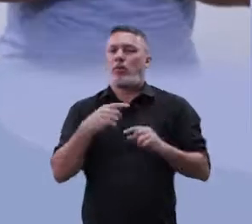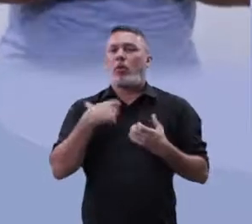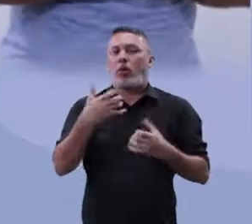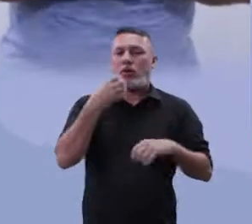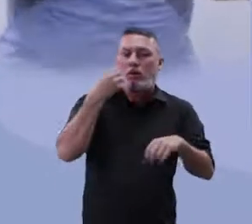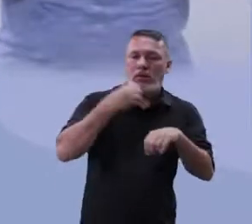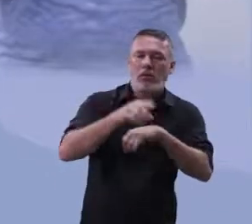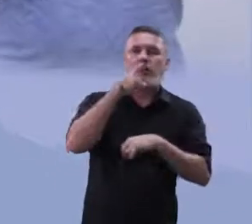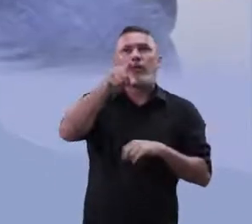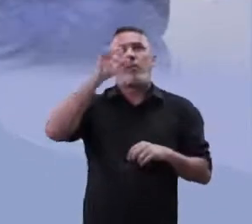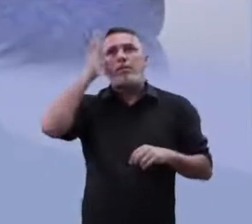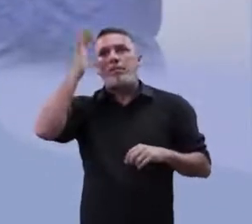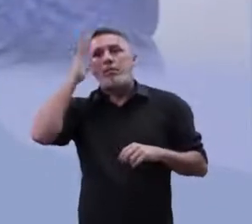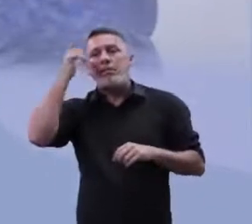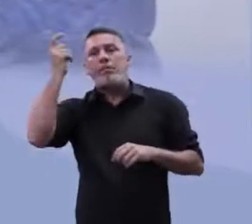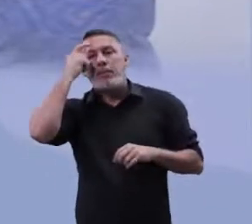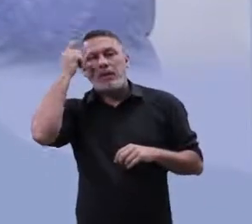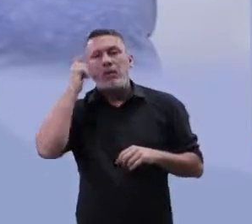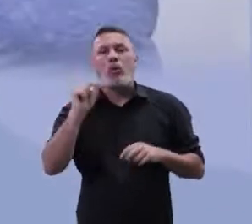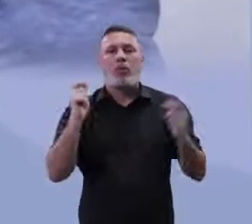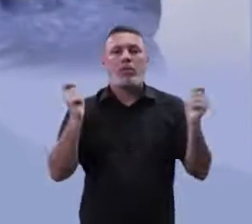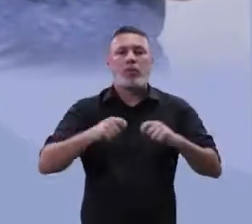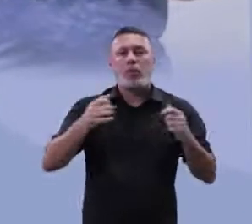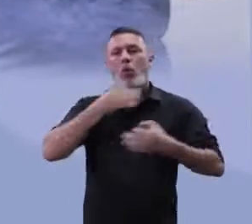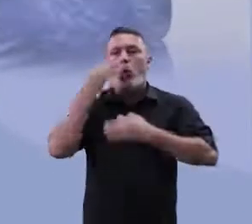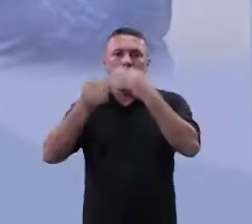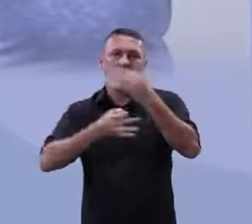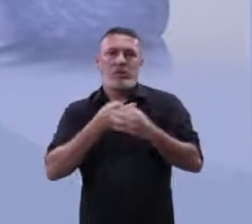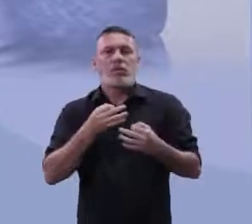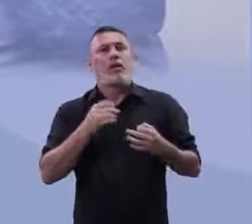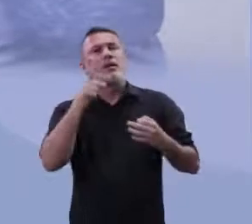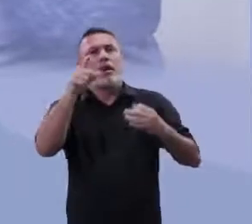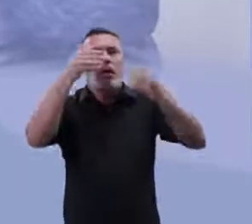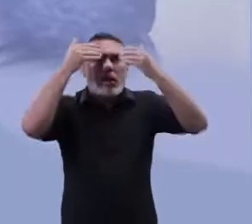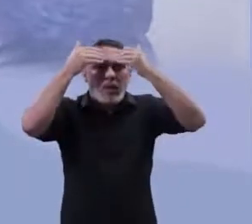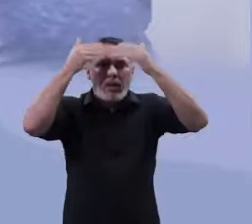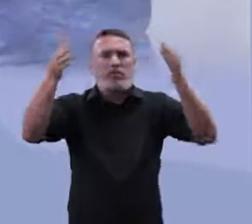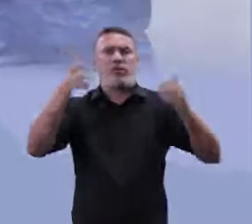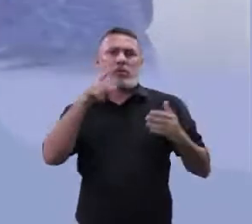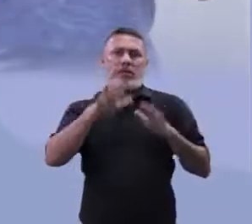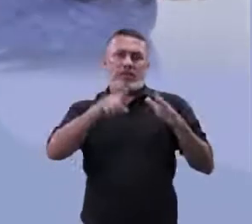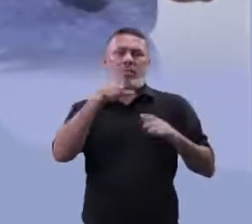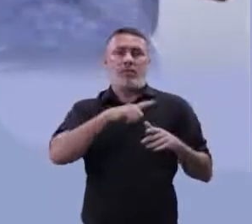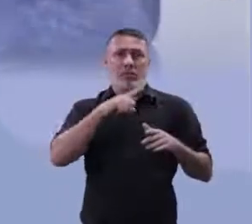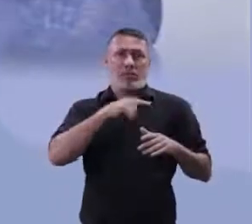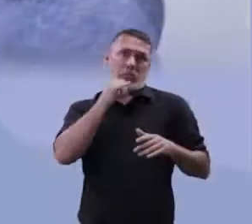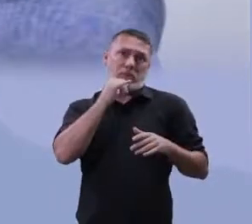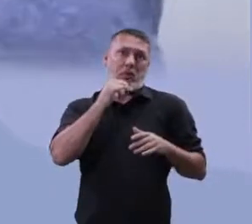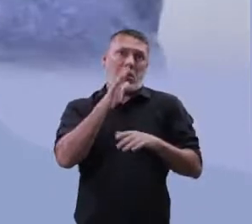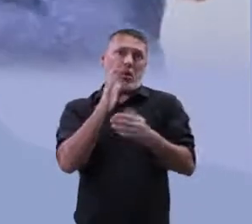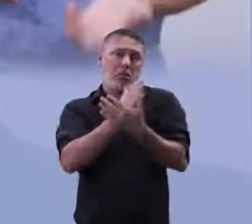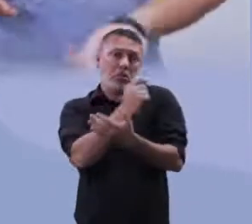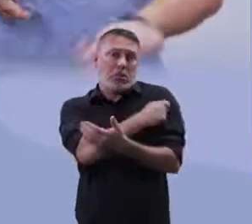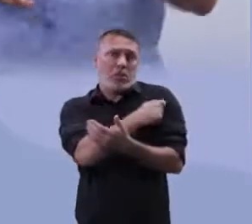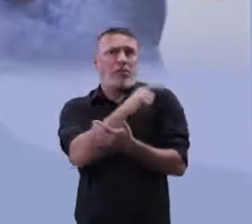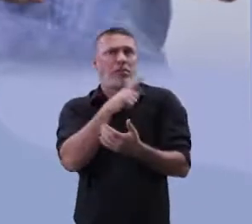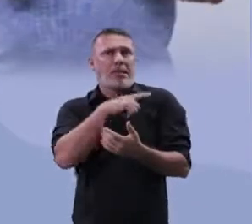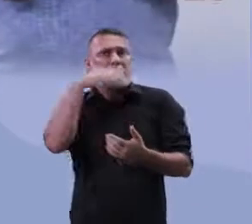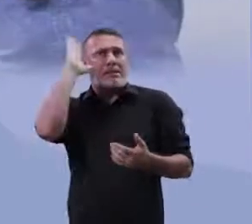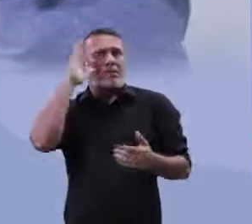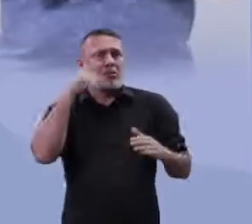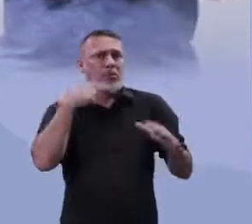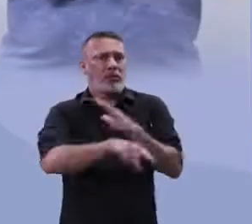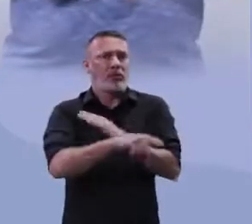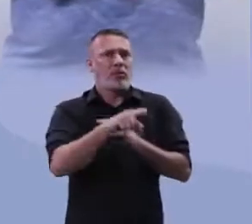com que você, meu aluno, pense sobre as possibilidades argumentativas. Abrir a sua mente. Talvez tenha aluno aqui que domina muito mais